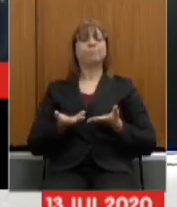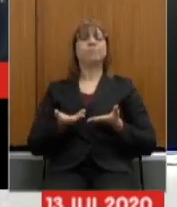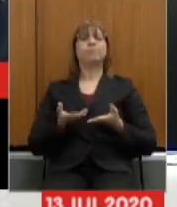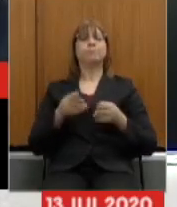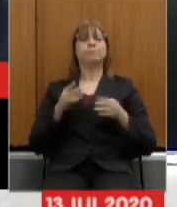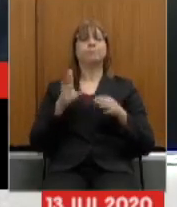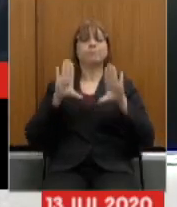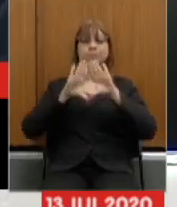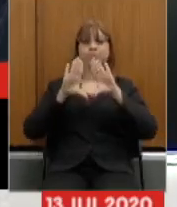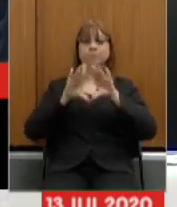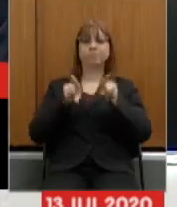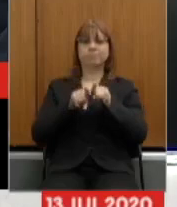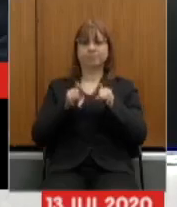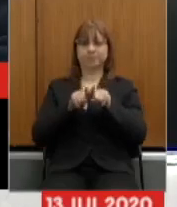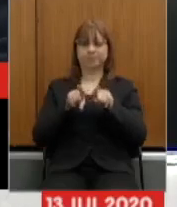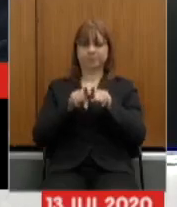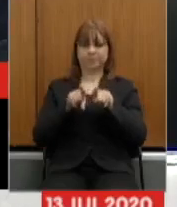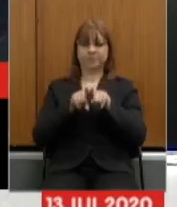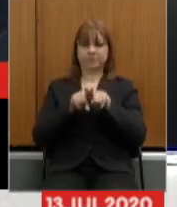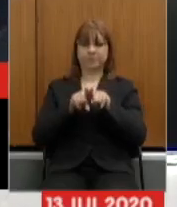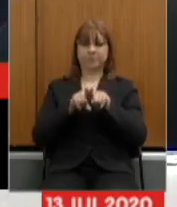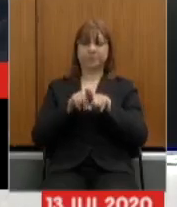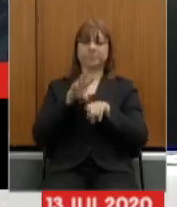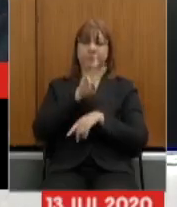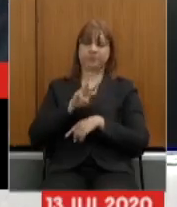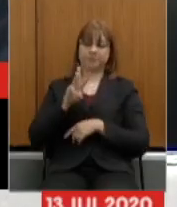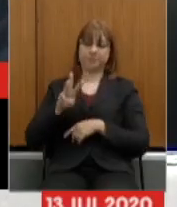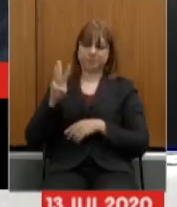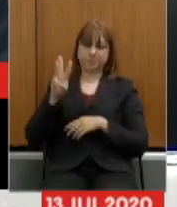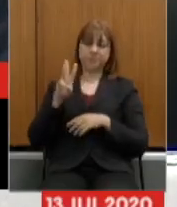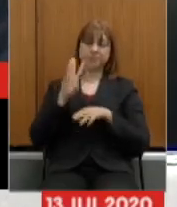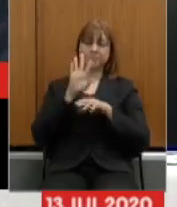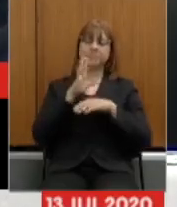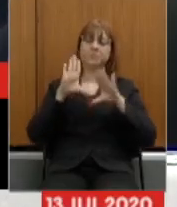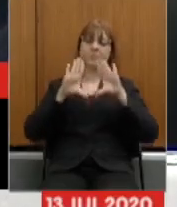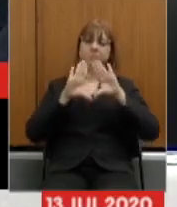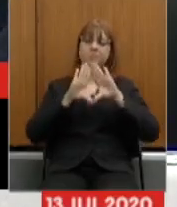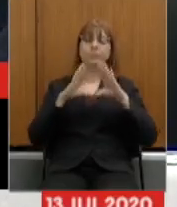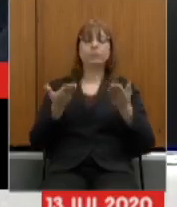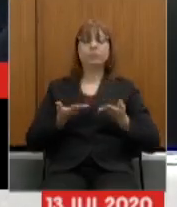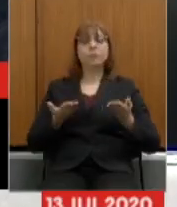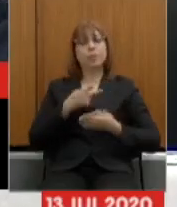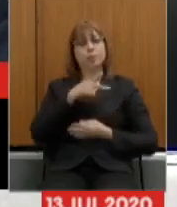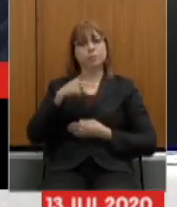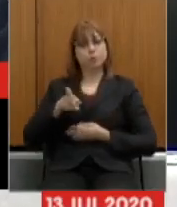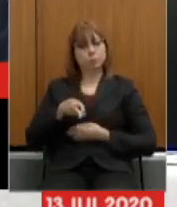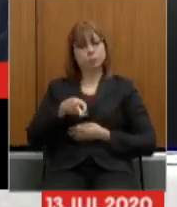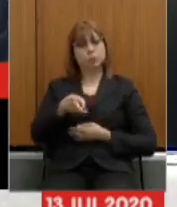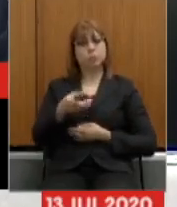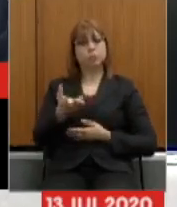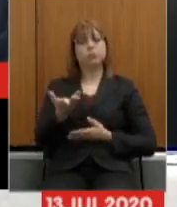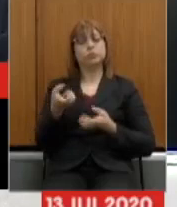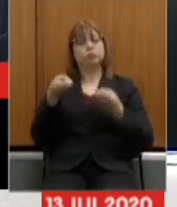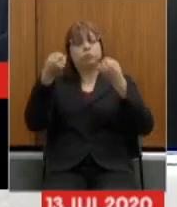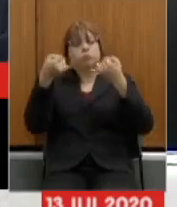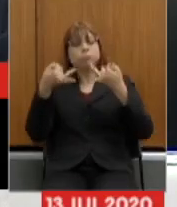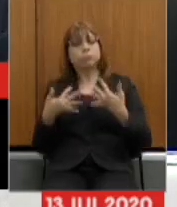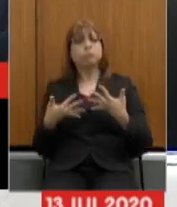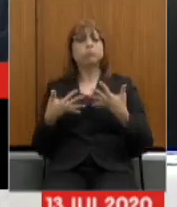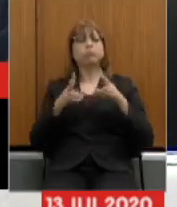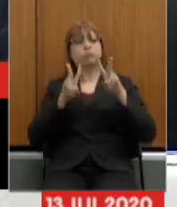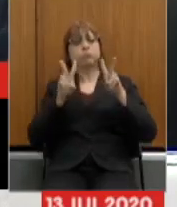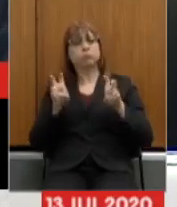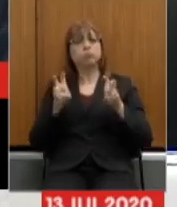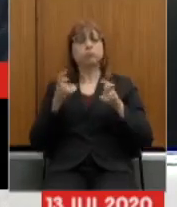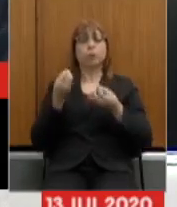portal da Assembleia. A Presidência vai proceder, na sequência, aos esclarecimentos sobre a